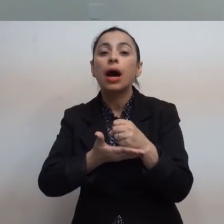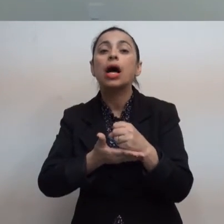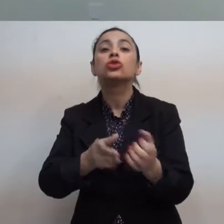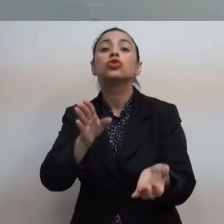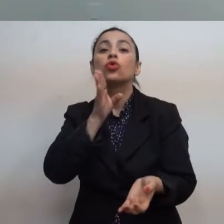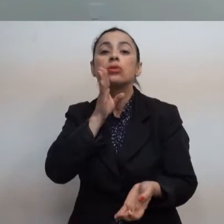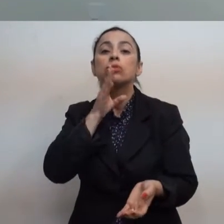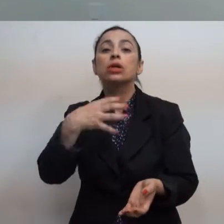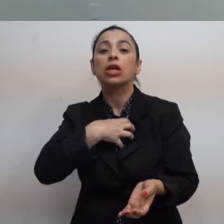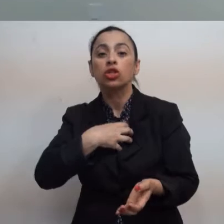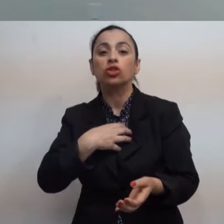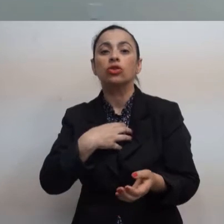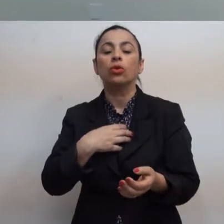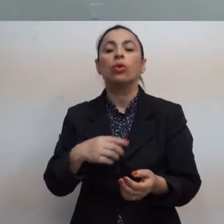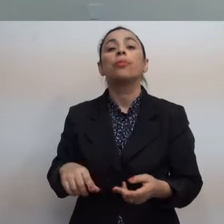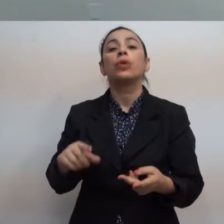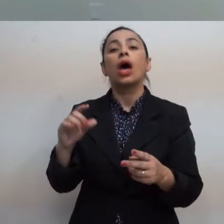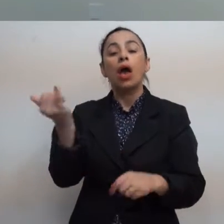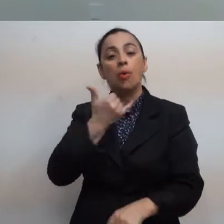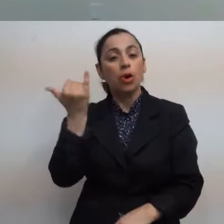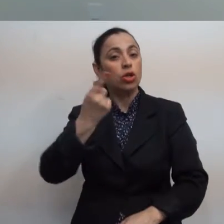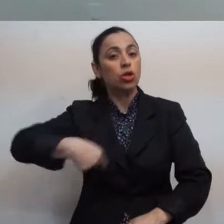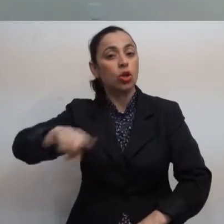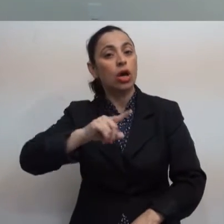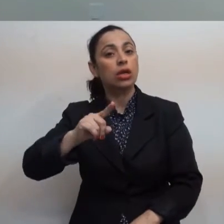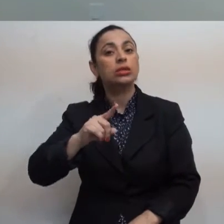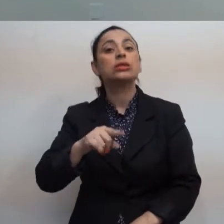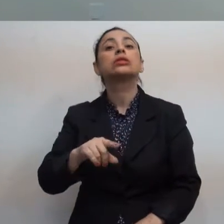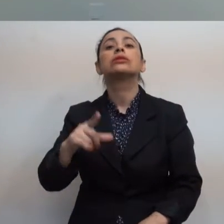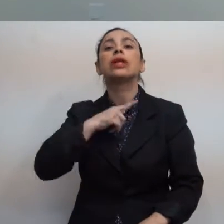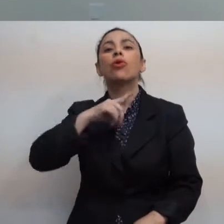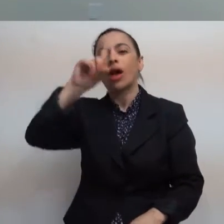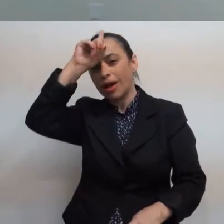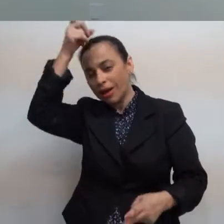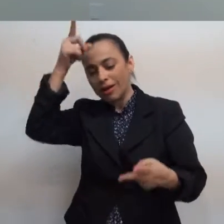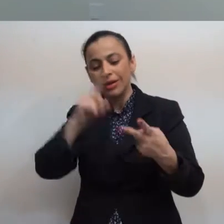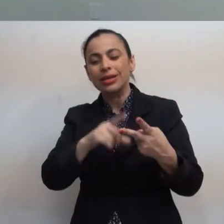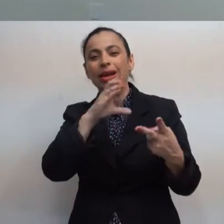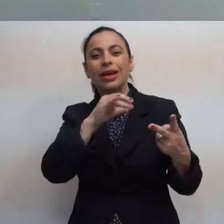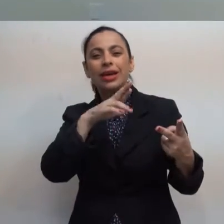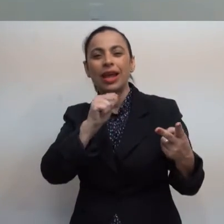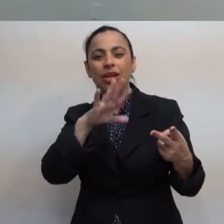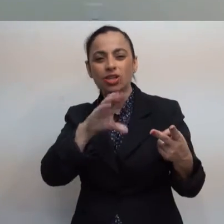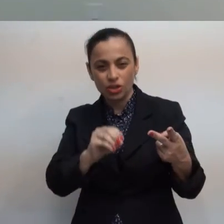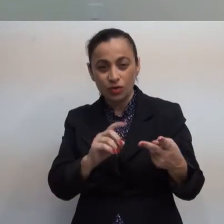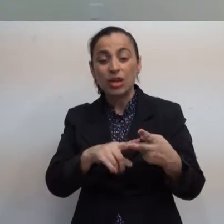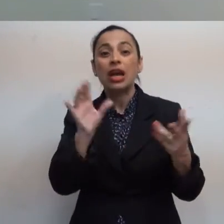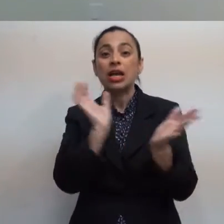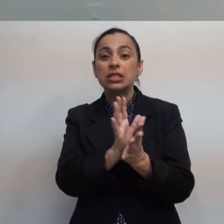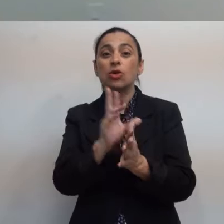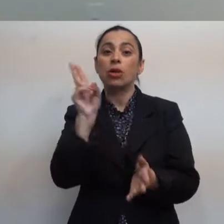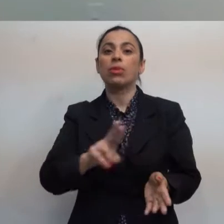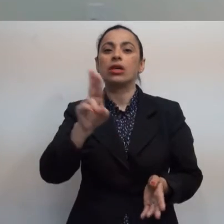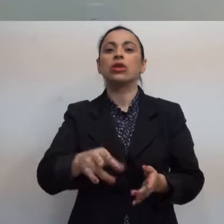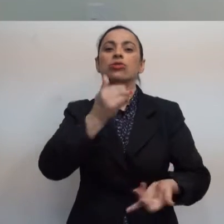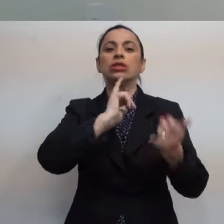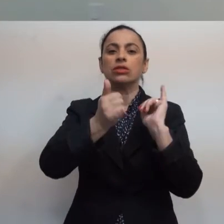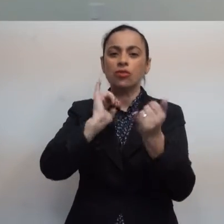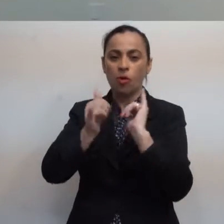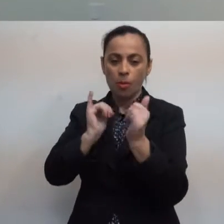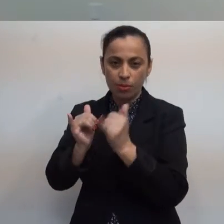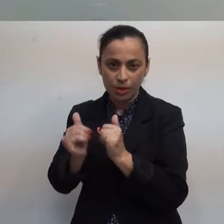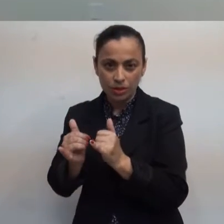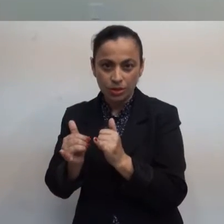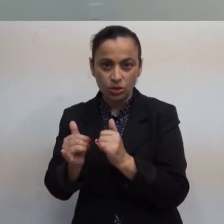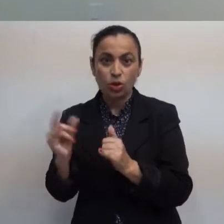bases do conhecimento científico. É importante que nós sejamos criativos na questão da